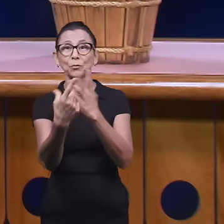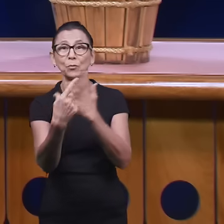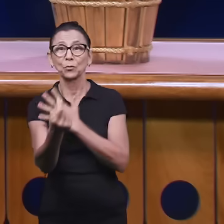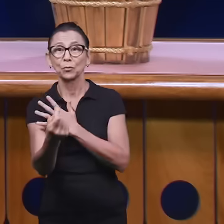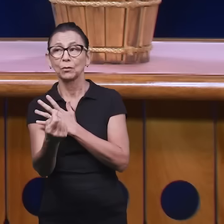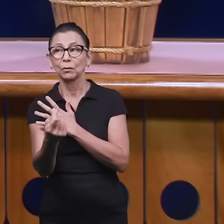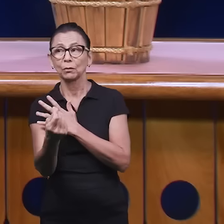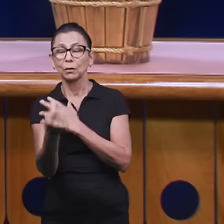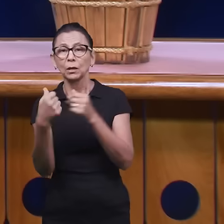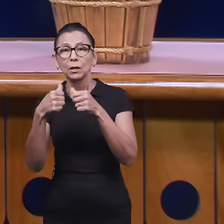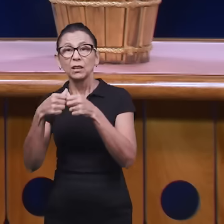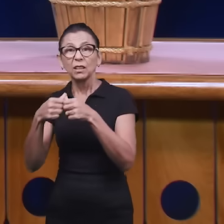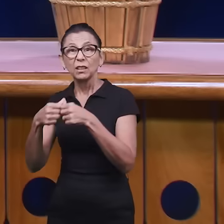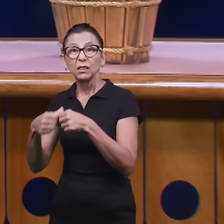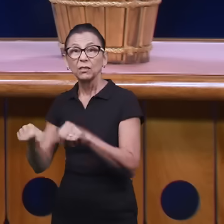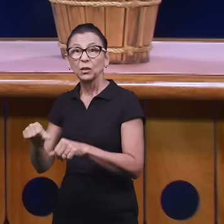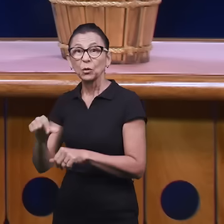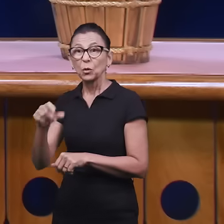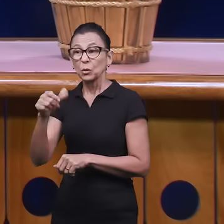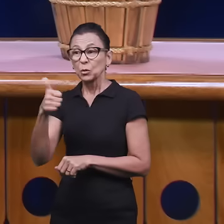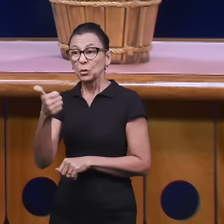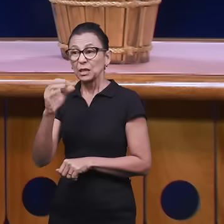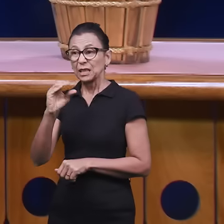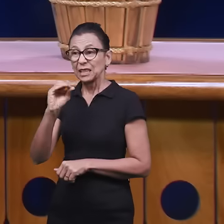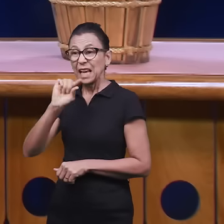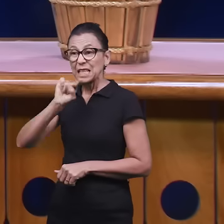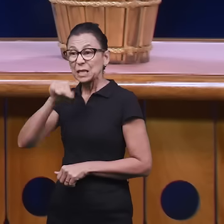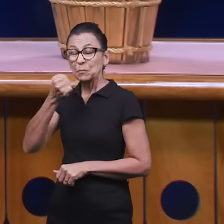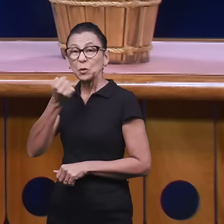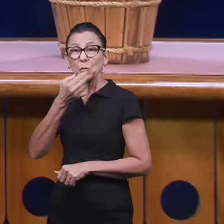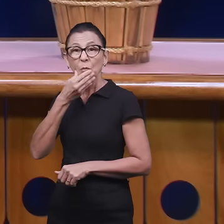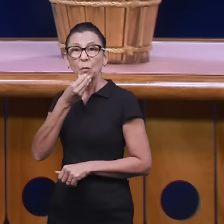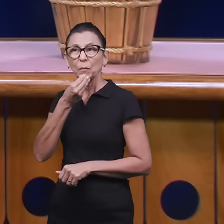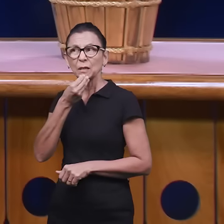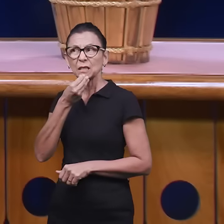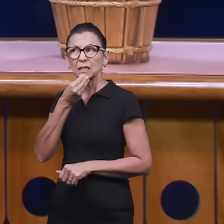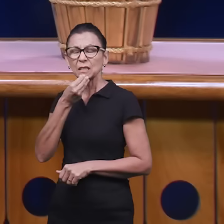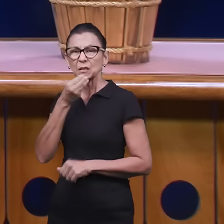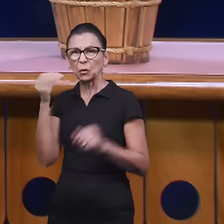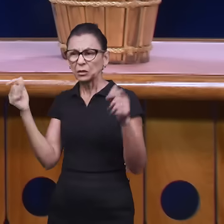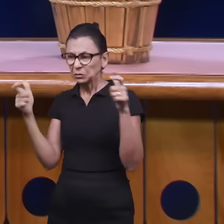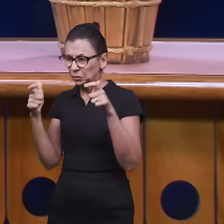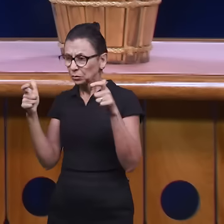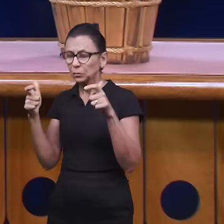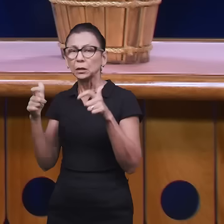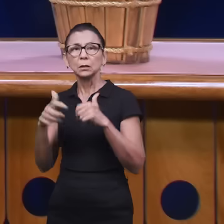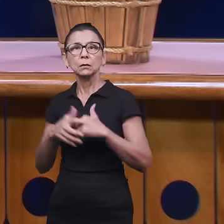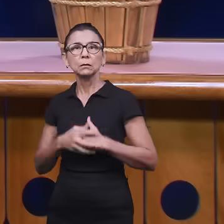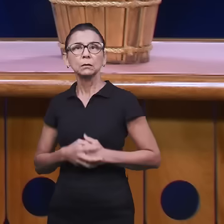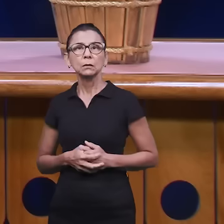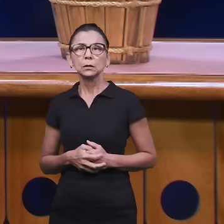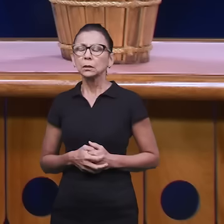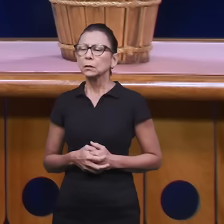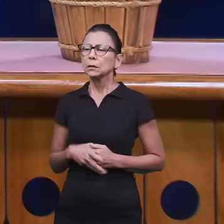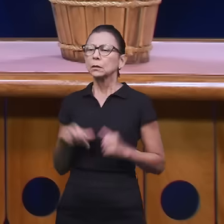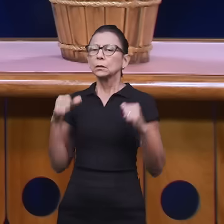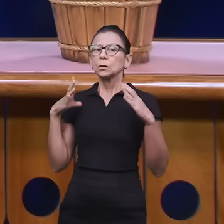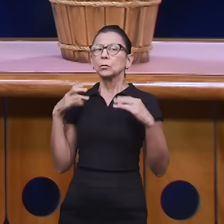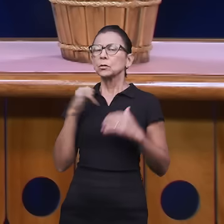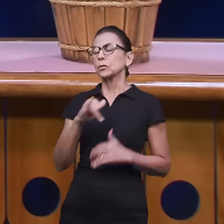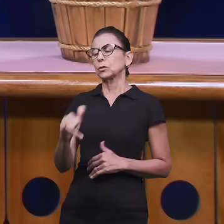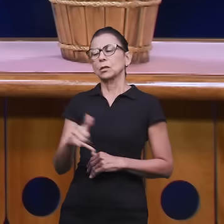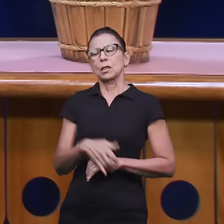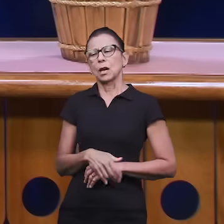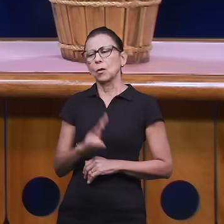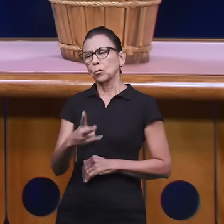mil. A Gideão grupo bem reduzido. E o anjo disse: ainda tem muita gente. Ainda tem